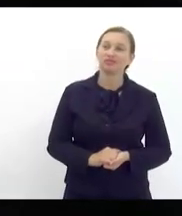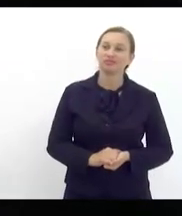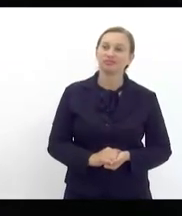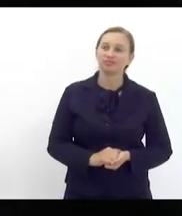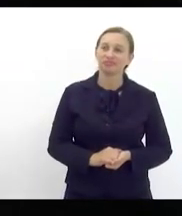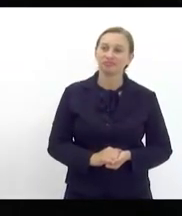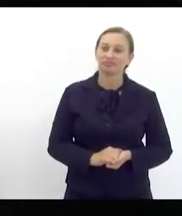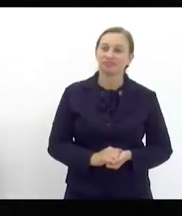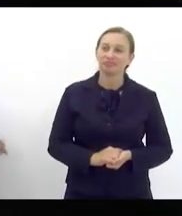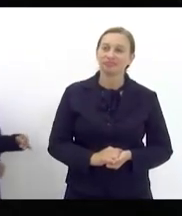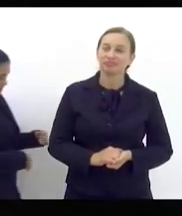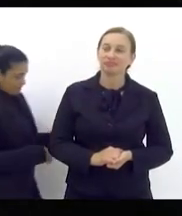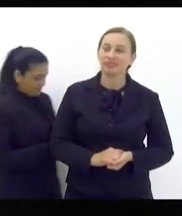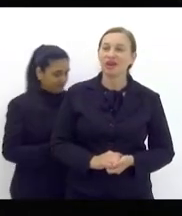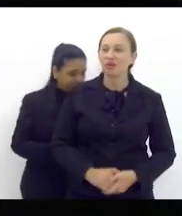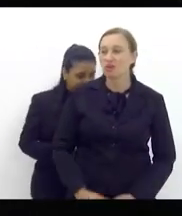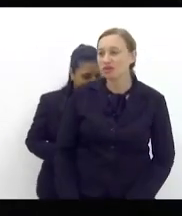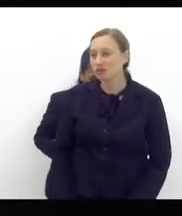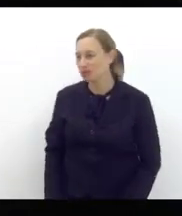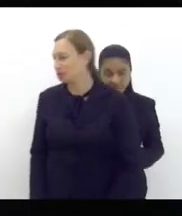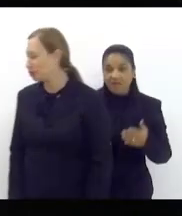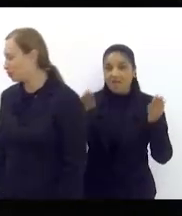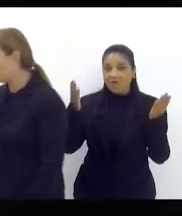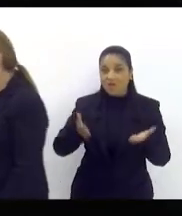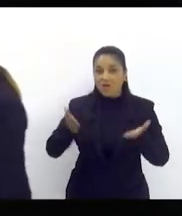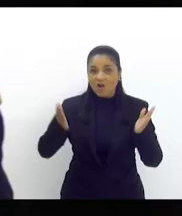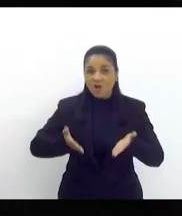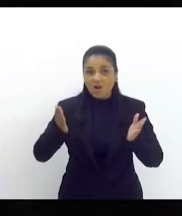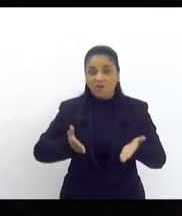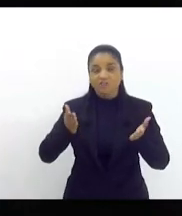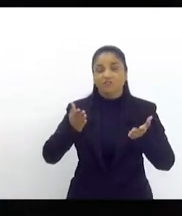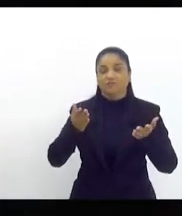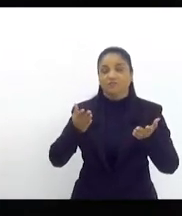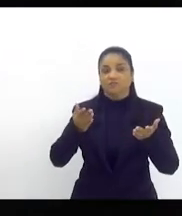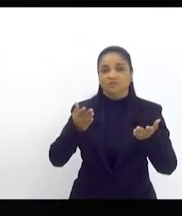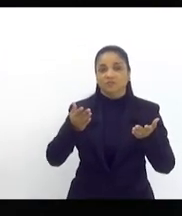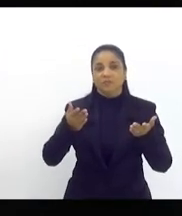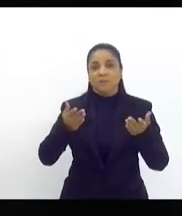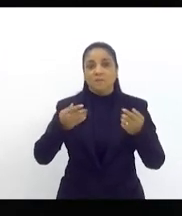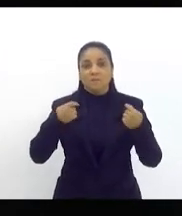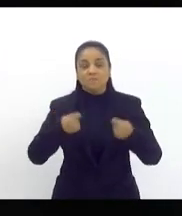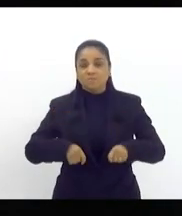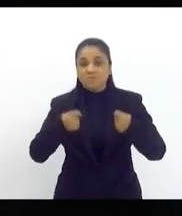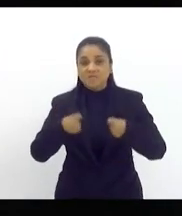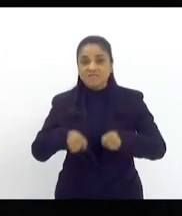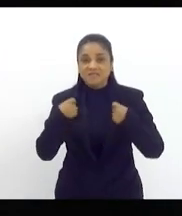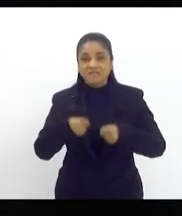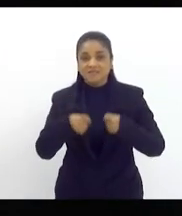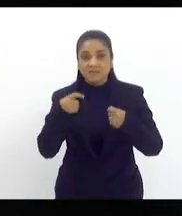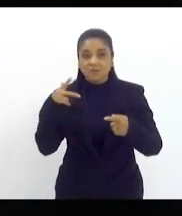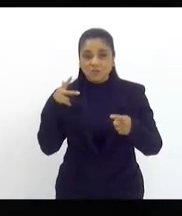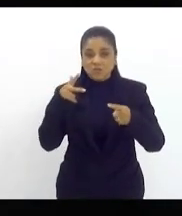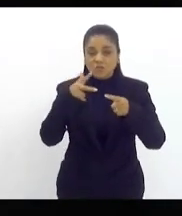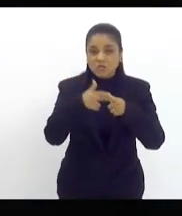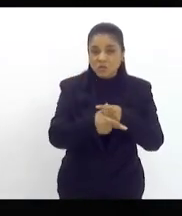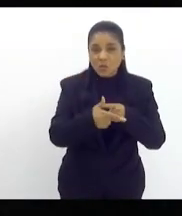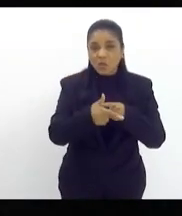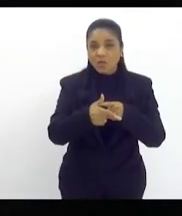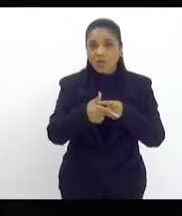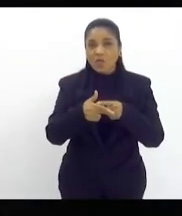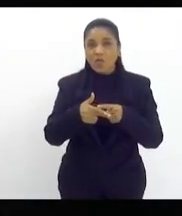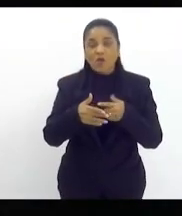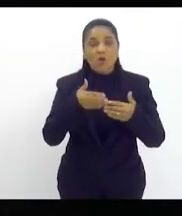agora hoje hoje nós temos que interromper qualquer tentativa